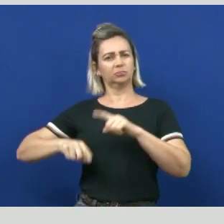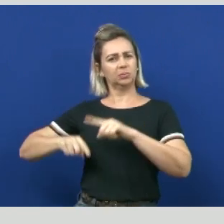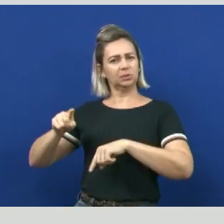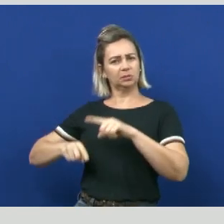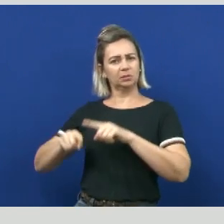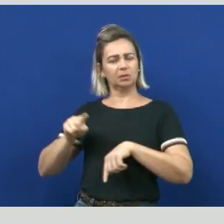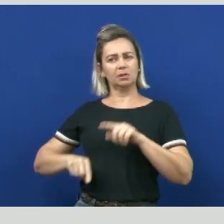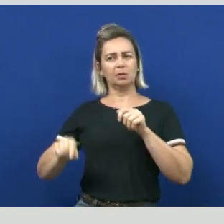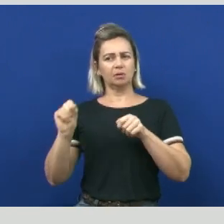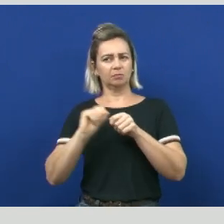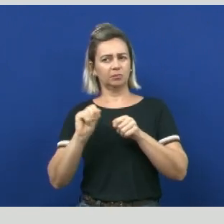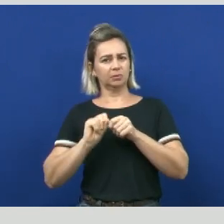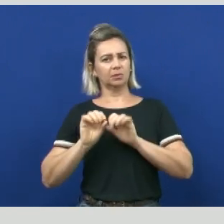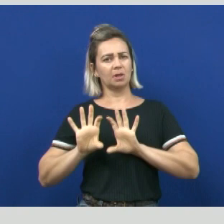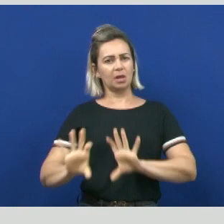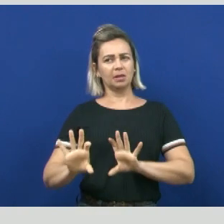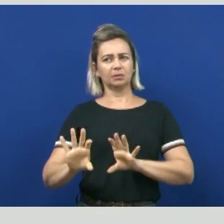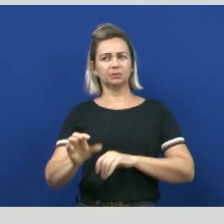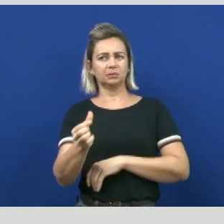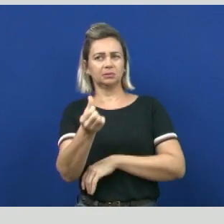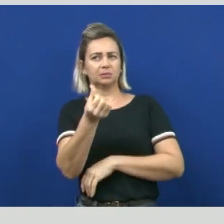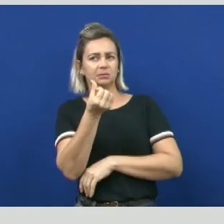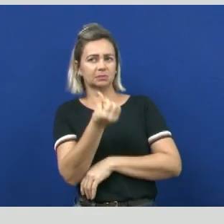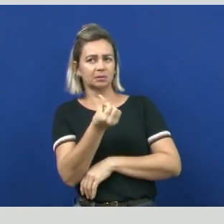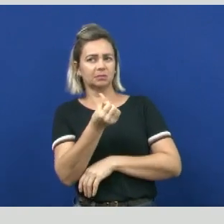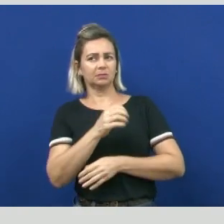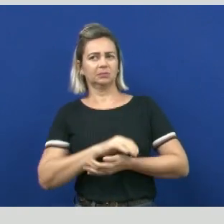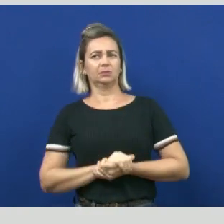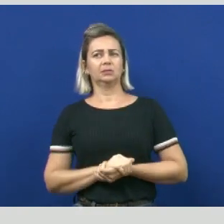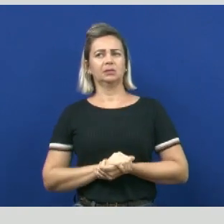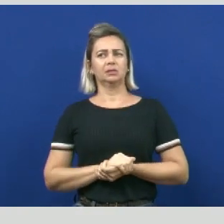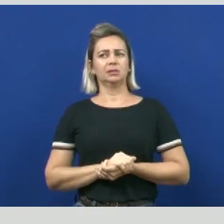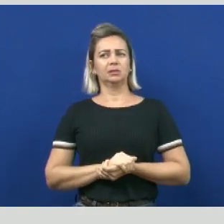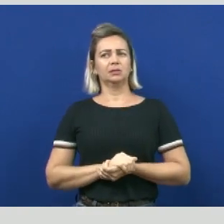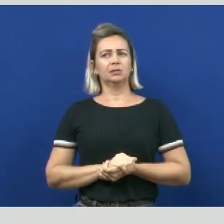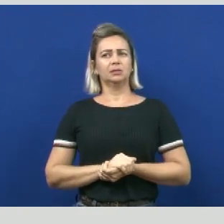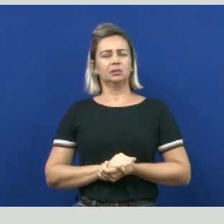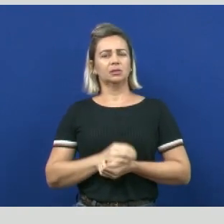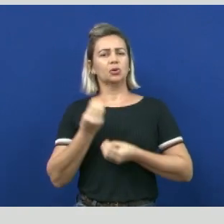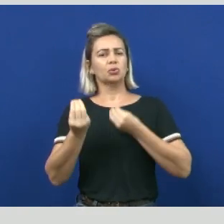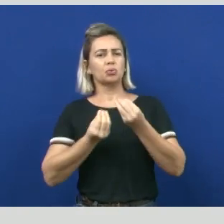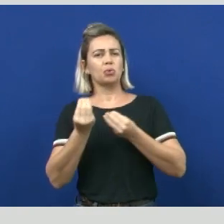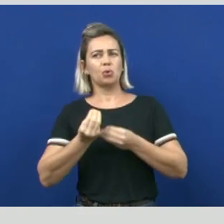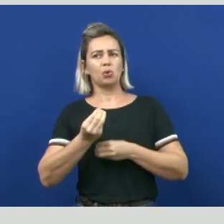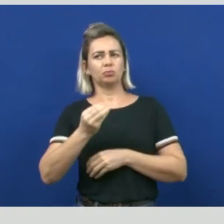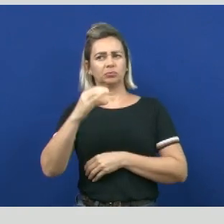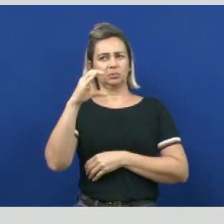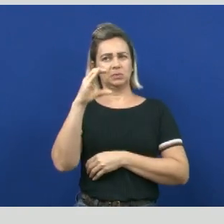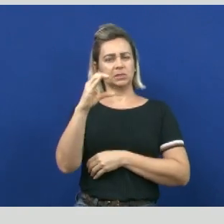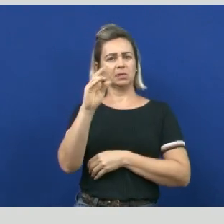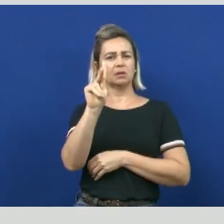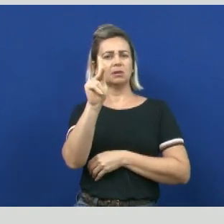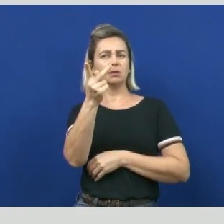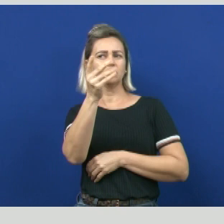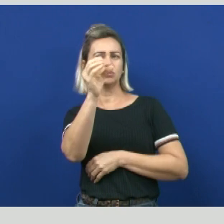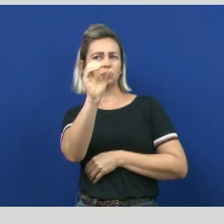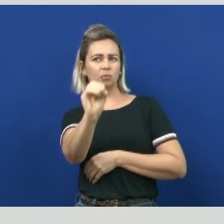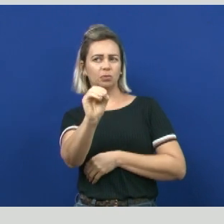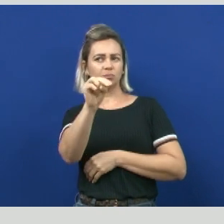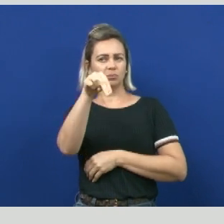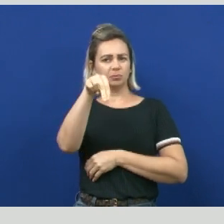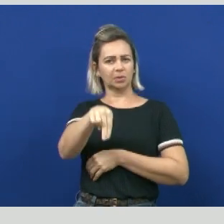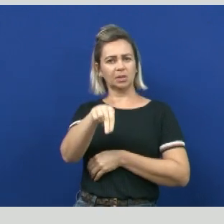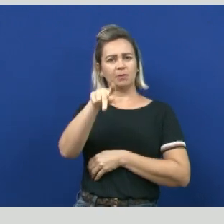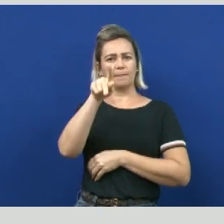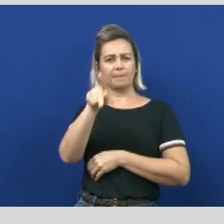por esses 6 elementos químicos, o famoso CHOMPs, né, que é o carbono, hidrogênio, oxigênio, nitrogênio, fósforo